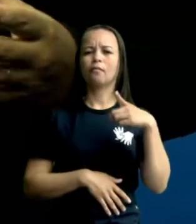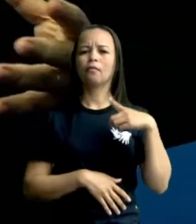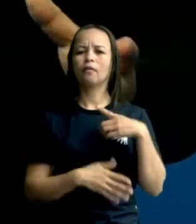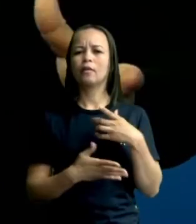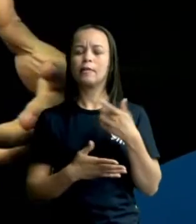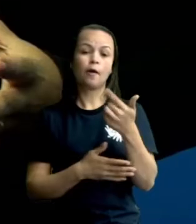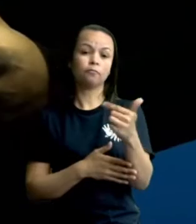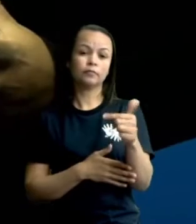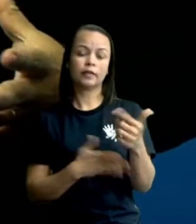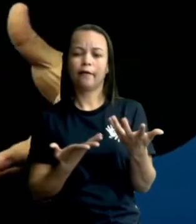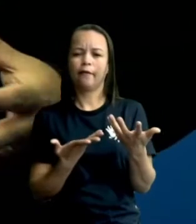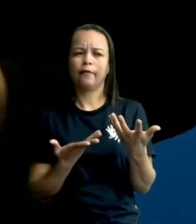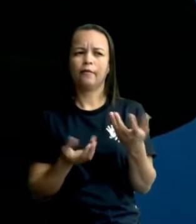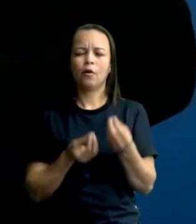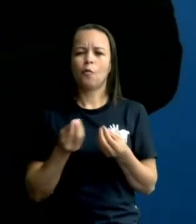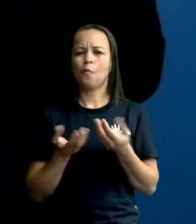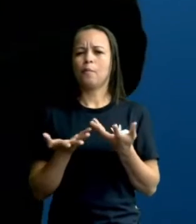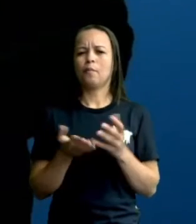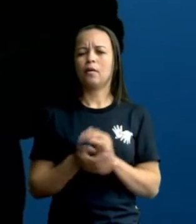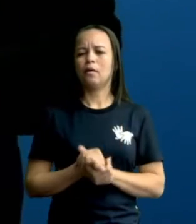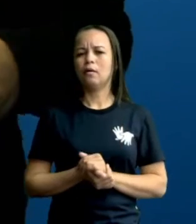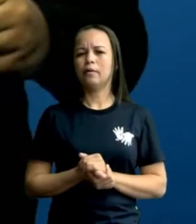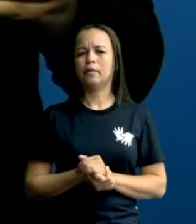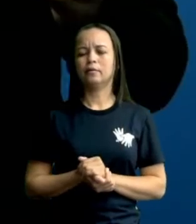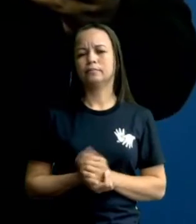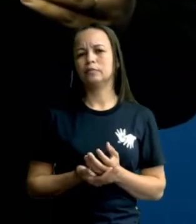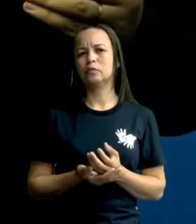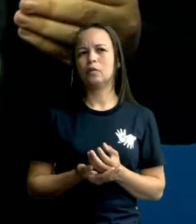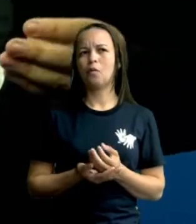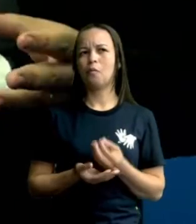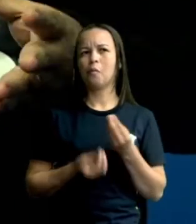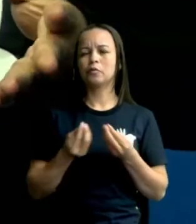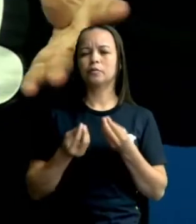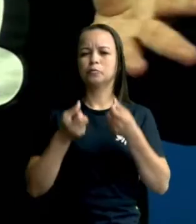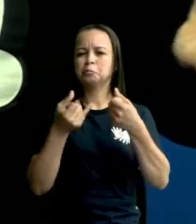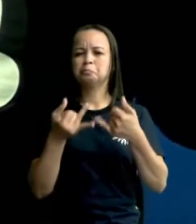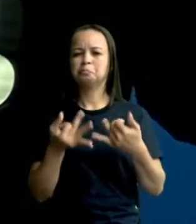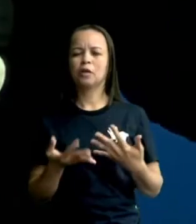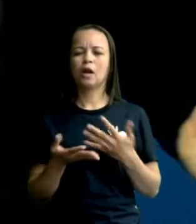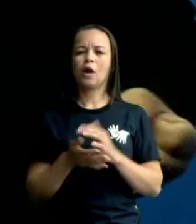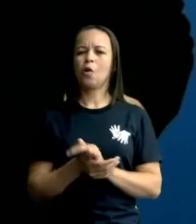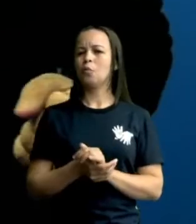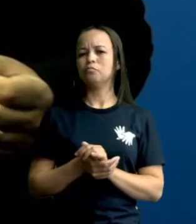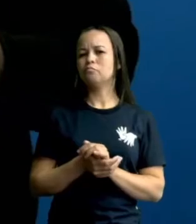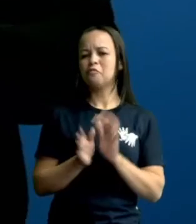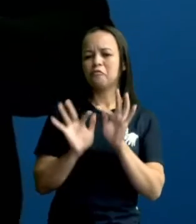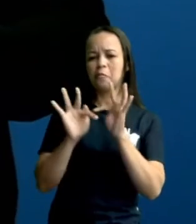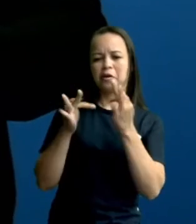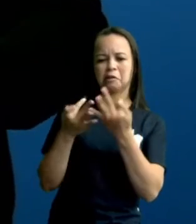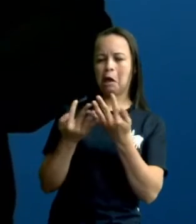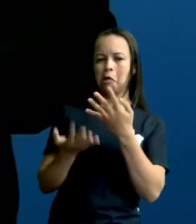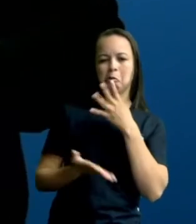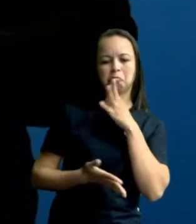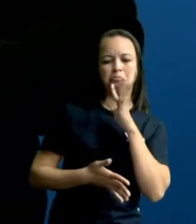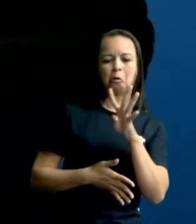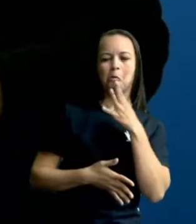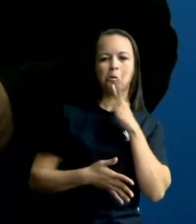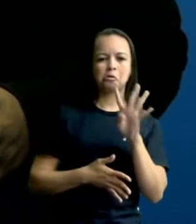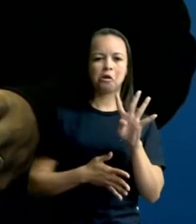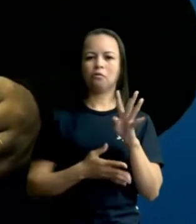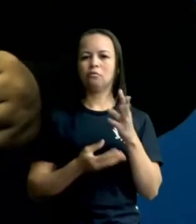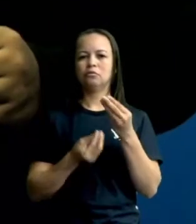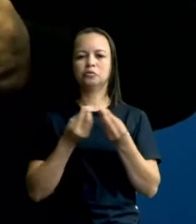você não tem ainda como podemos dizer, uma familiaridade com aquela pessoa, você